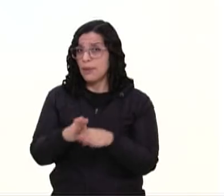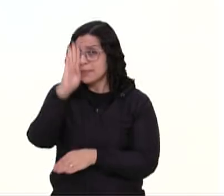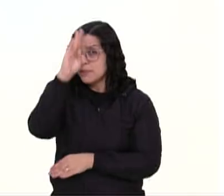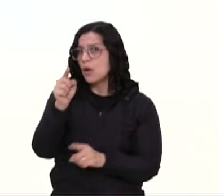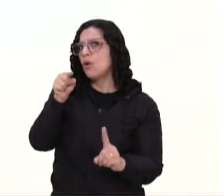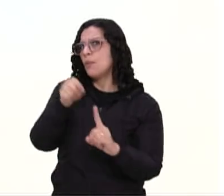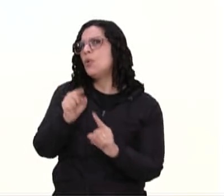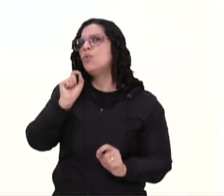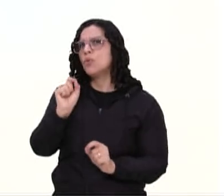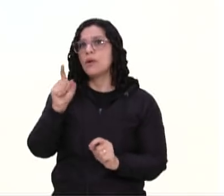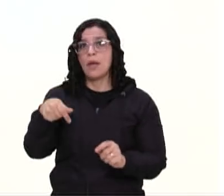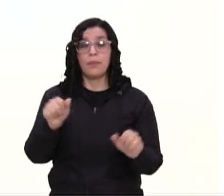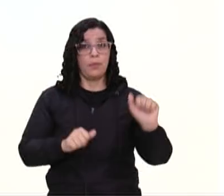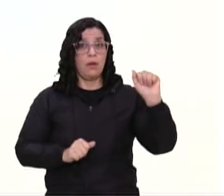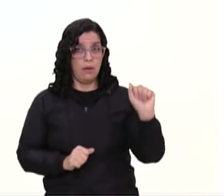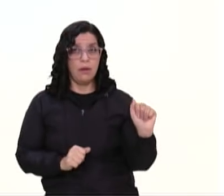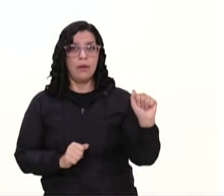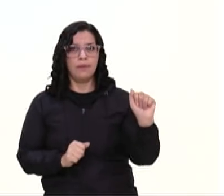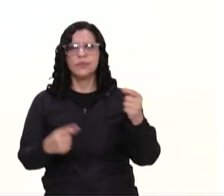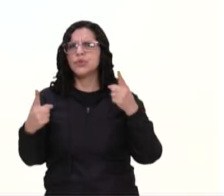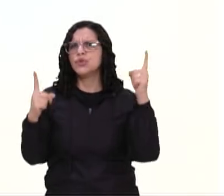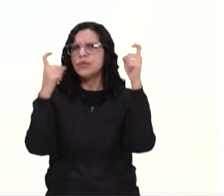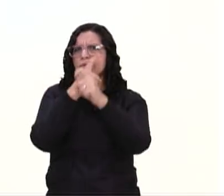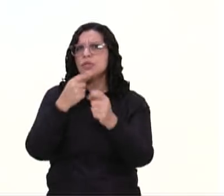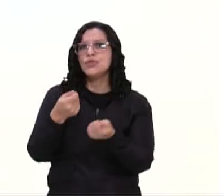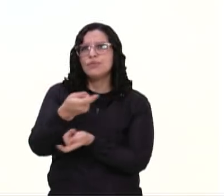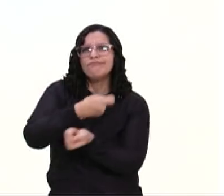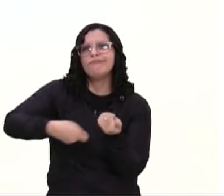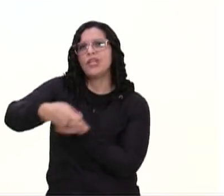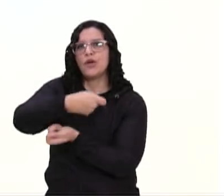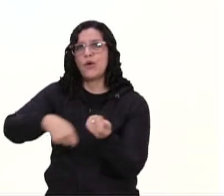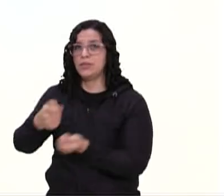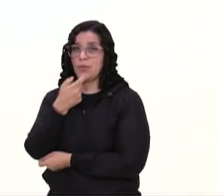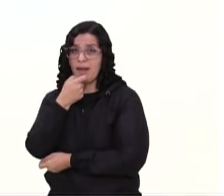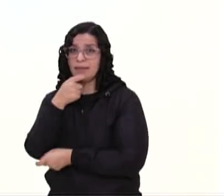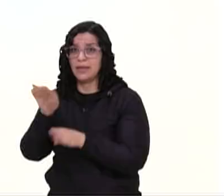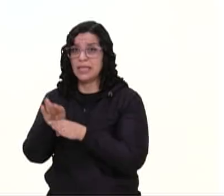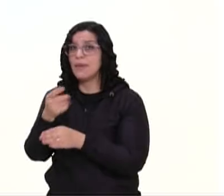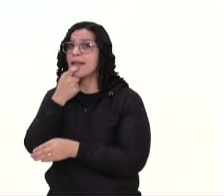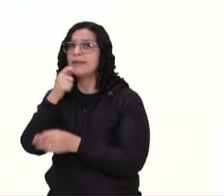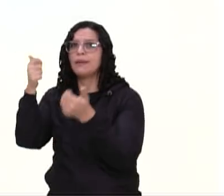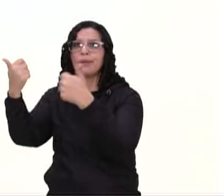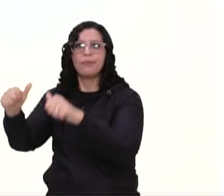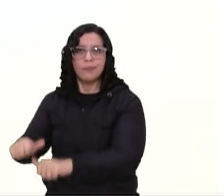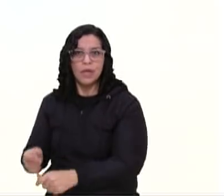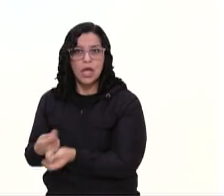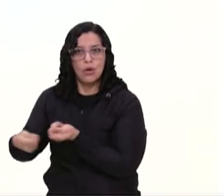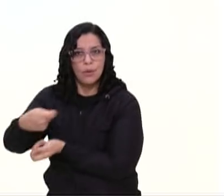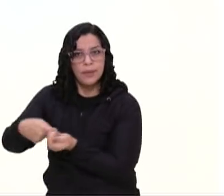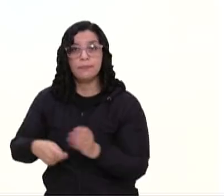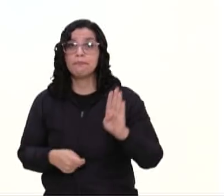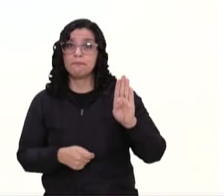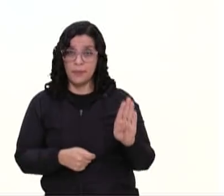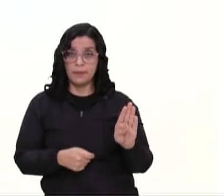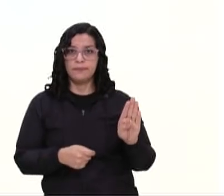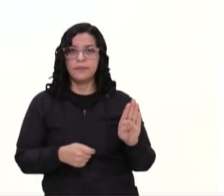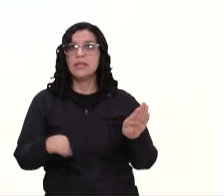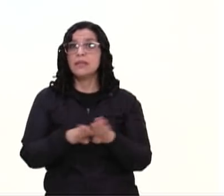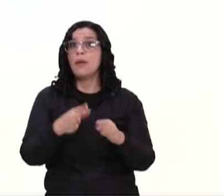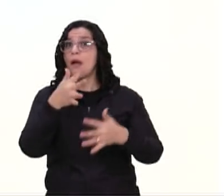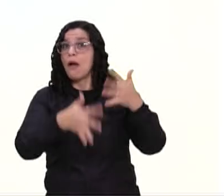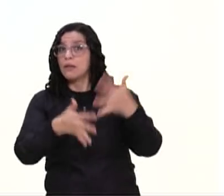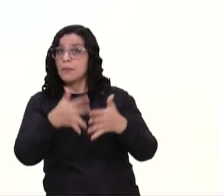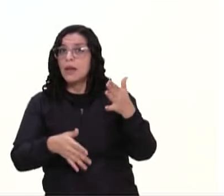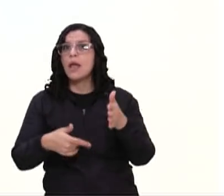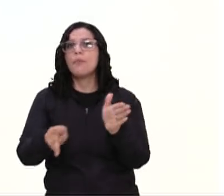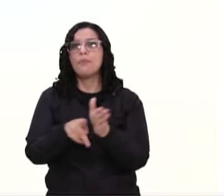principais objetivos A. Dificultar o comércio britânico, levando a Inglaterra à crise econômica. B. Impedir a